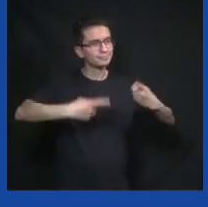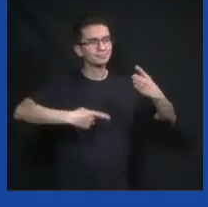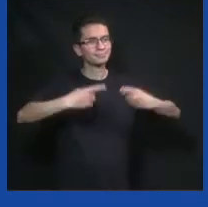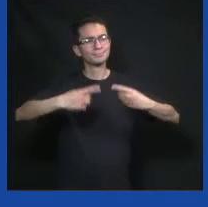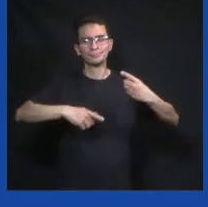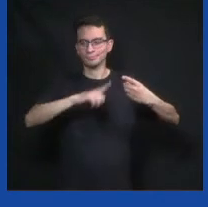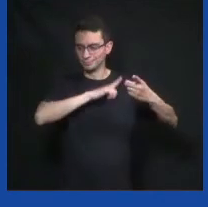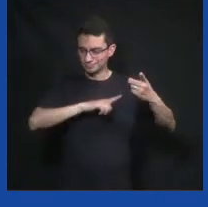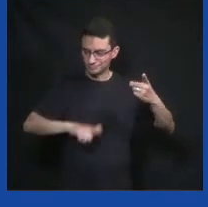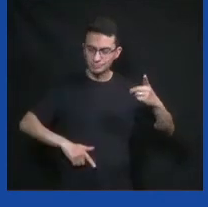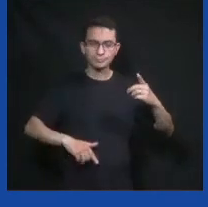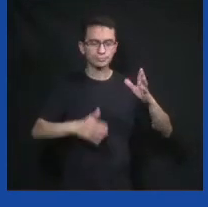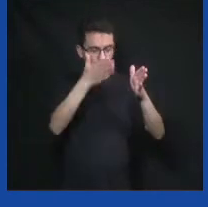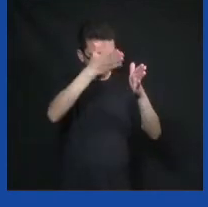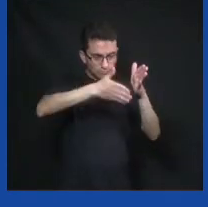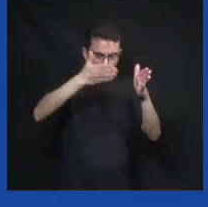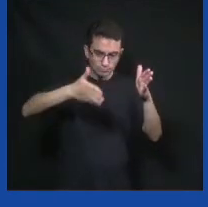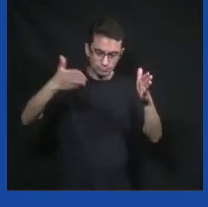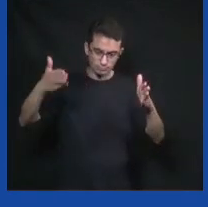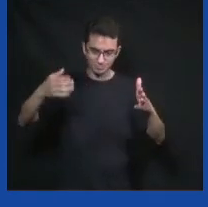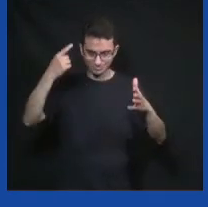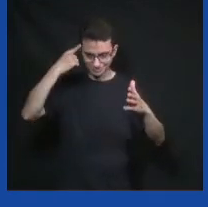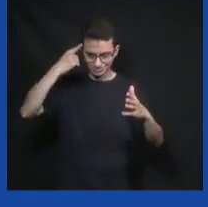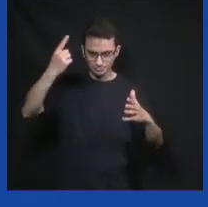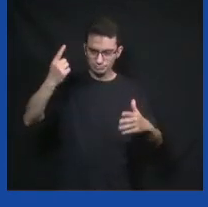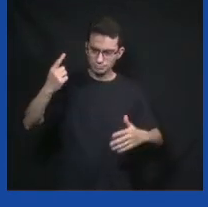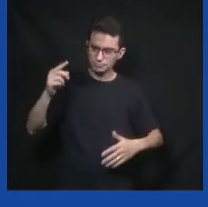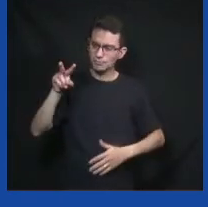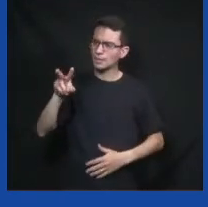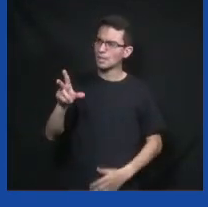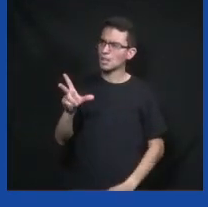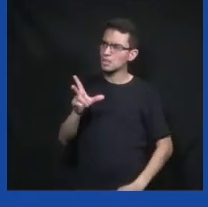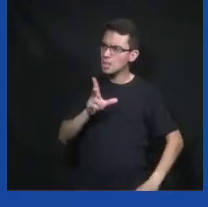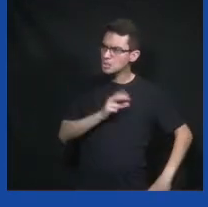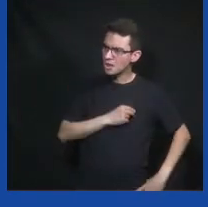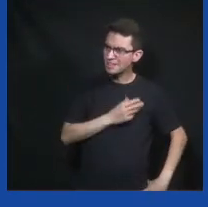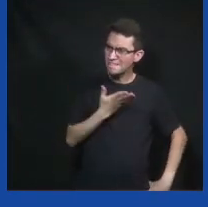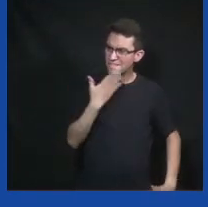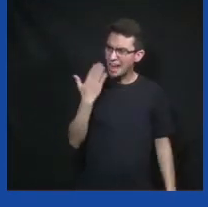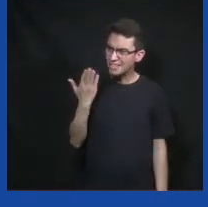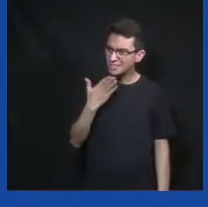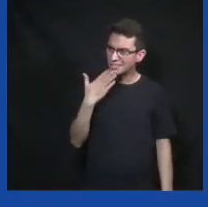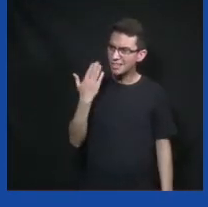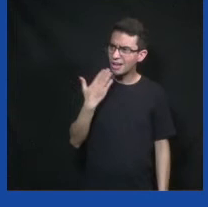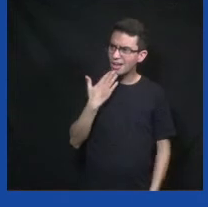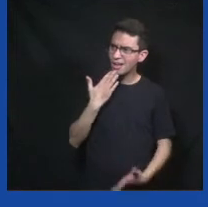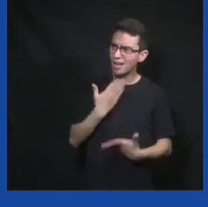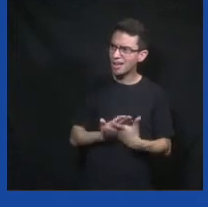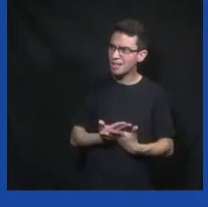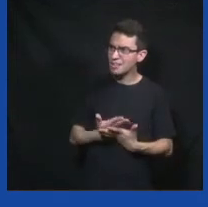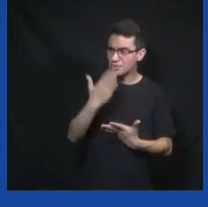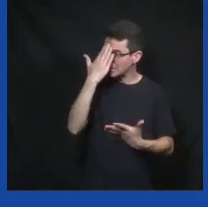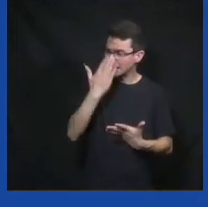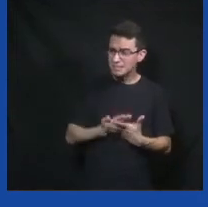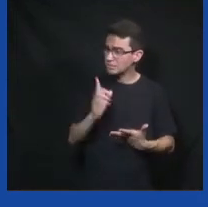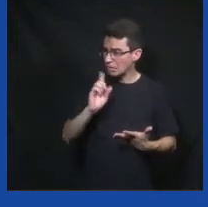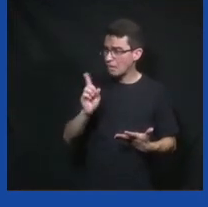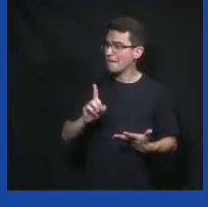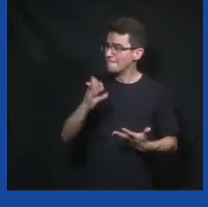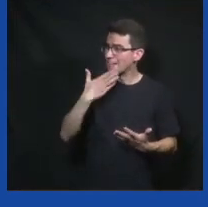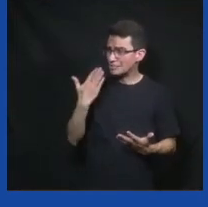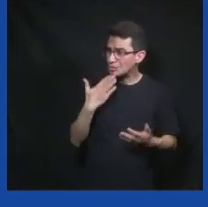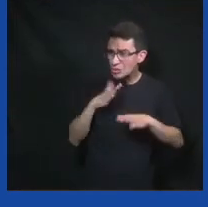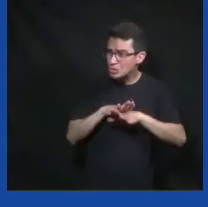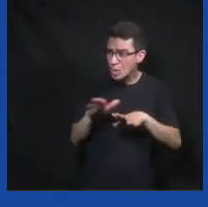passo para preencher. Isso, as pessoas que passam por isso falam assim, nossa, nunca tinha visto que era tão fácil. Né? Nunca, não sabia que era tão fácil chegar e protocolar